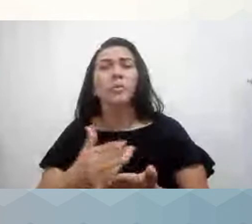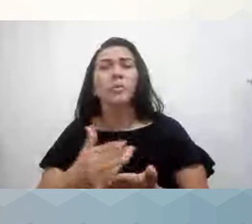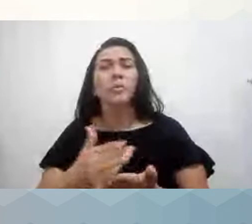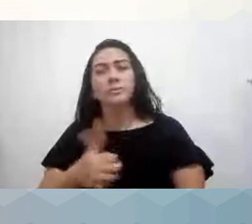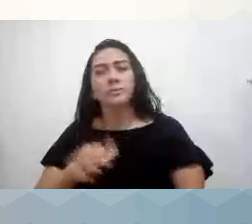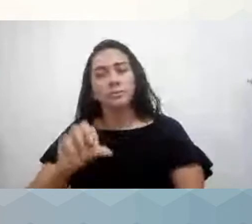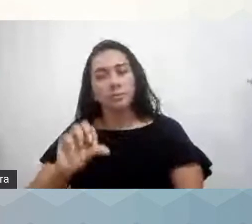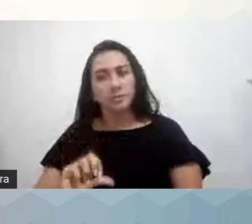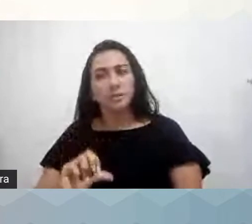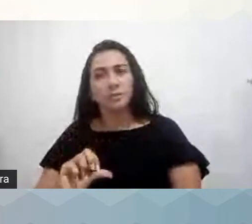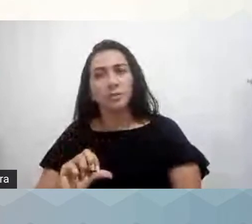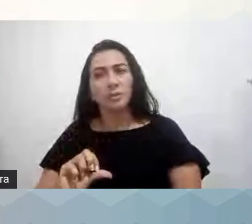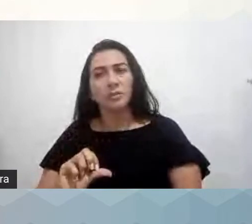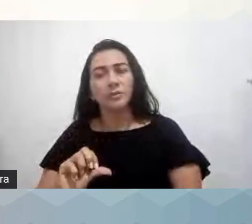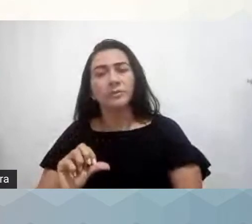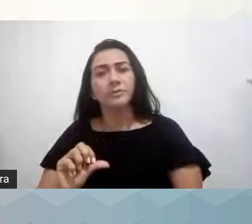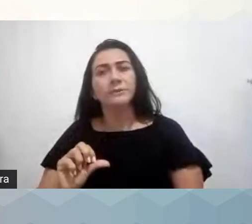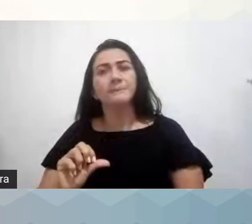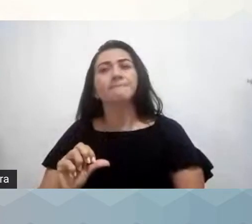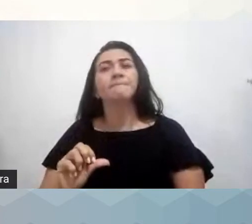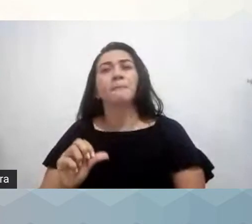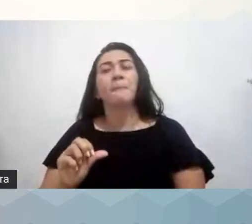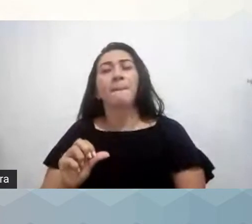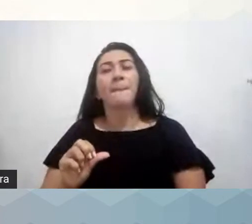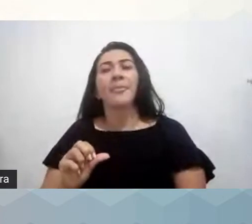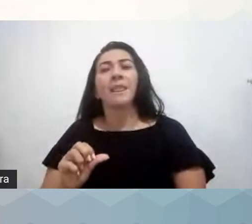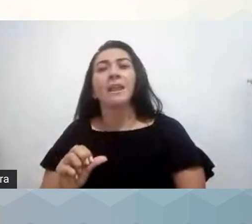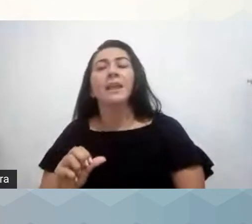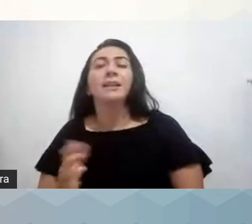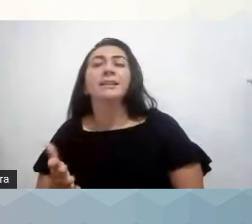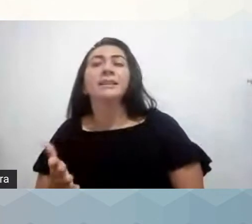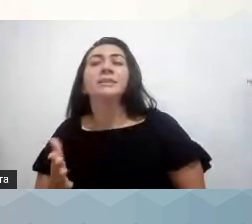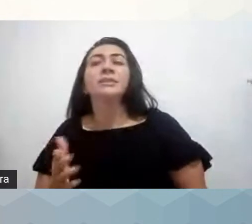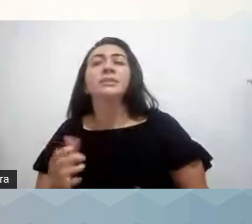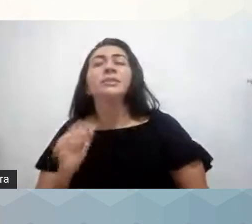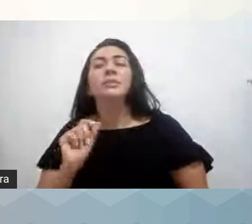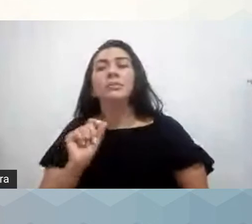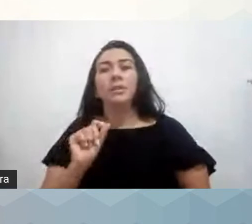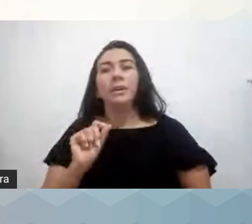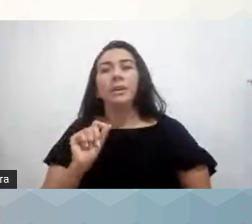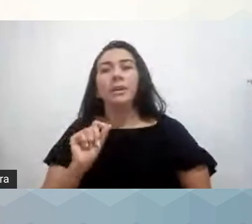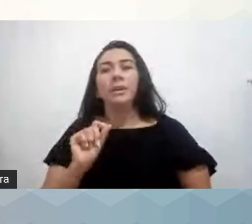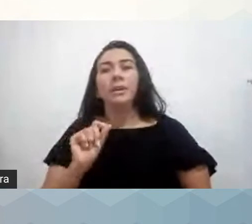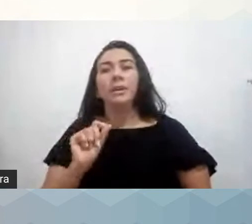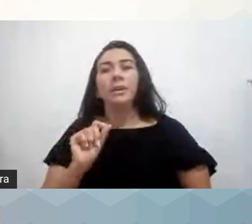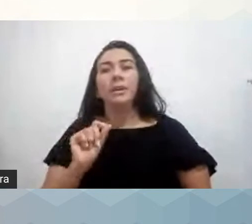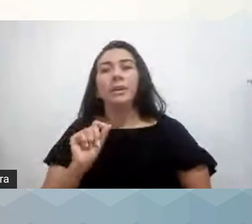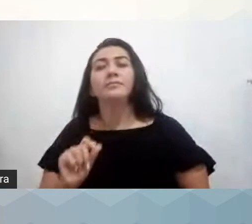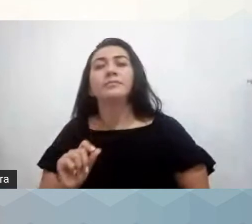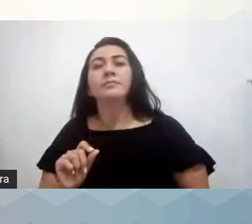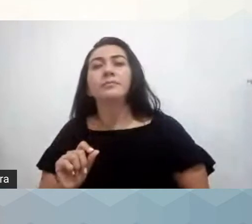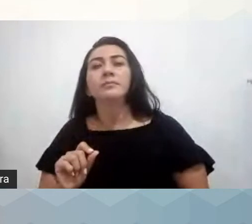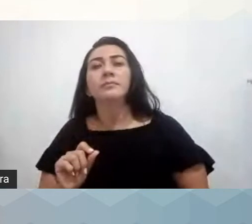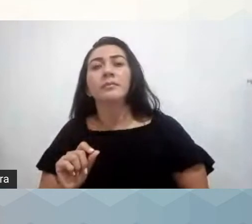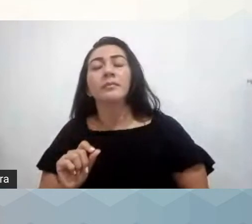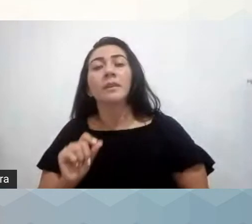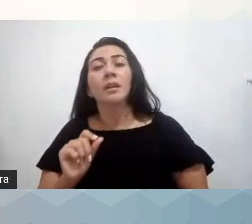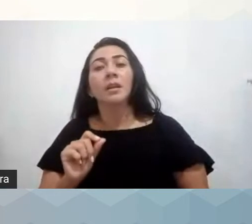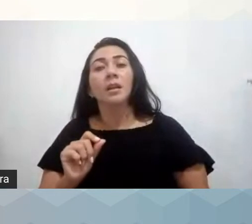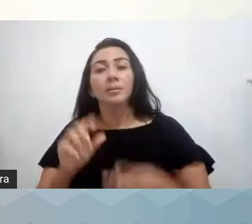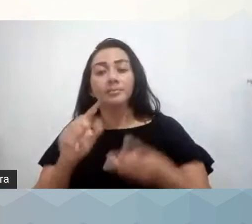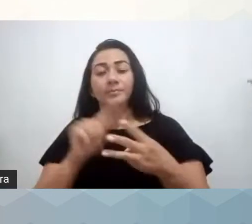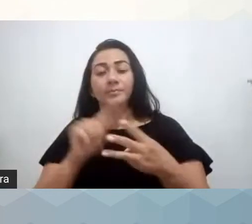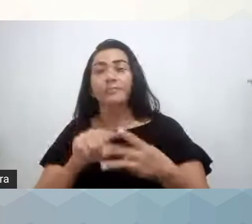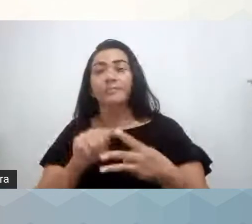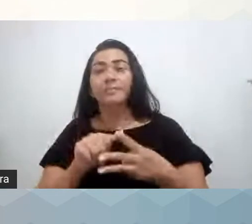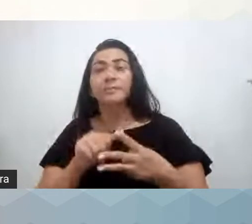CNPq. Nós temos, como você já sabe, a sua inscrição no nosso evento, ele